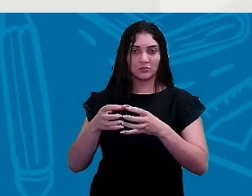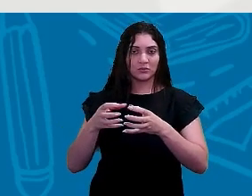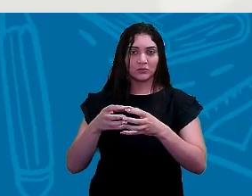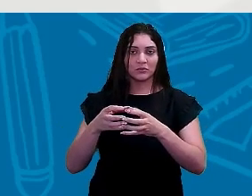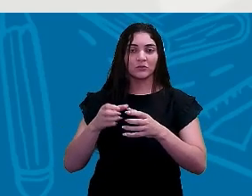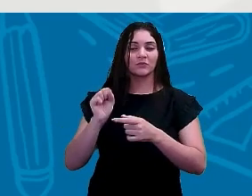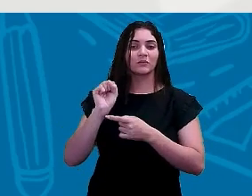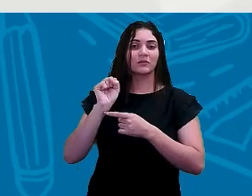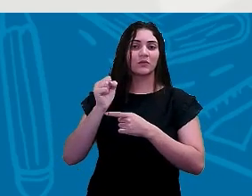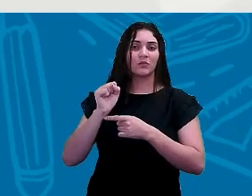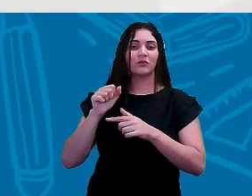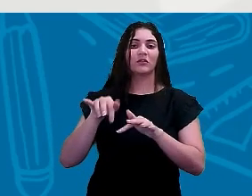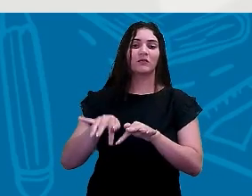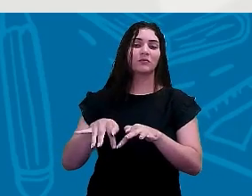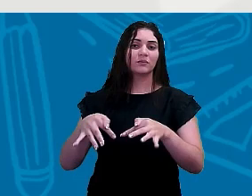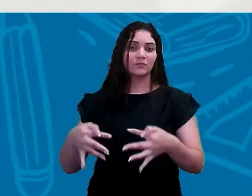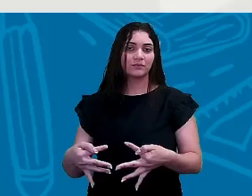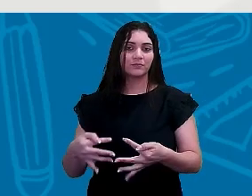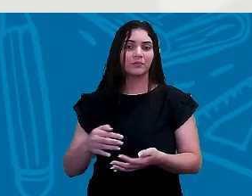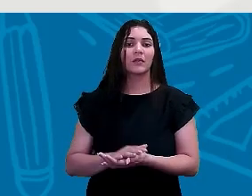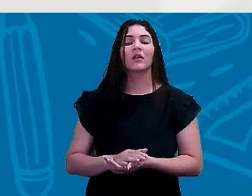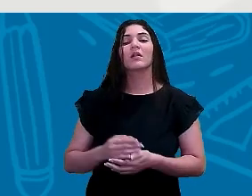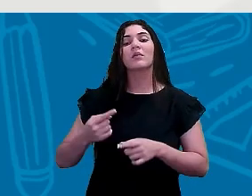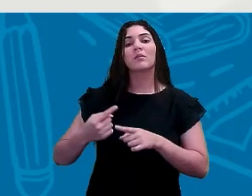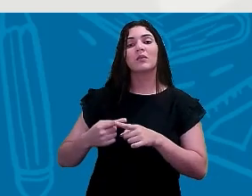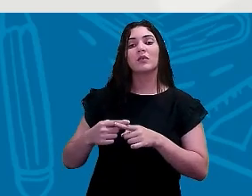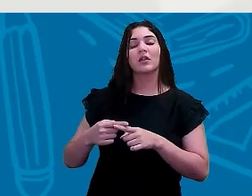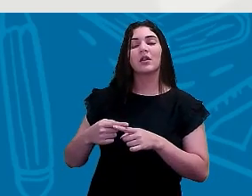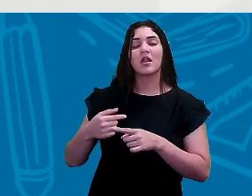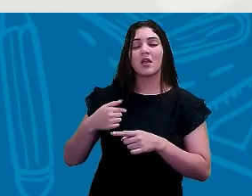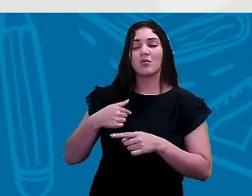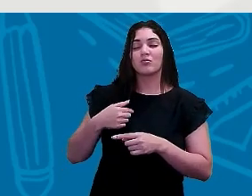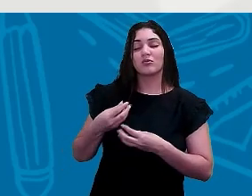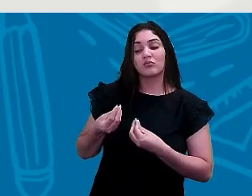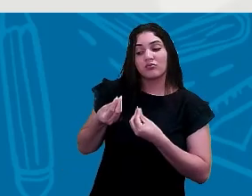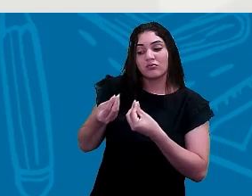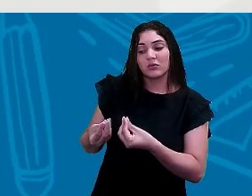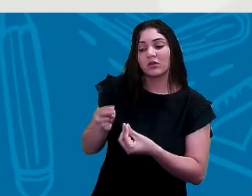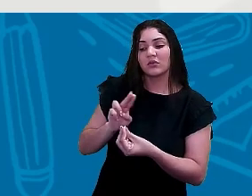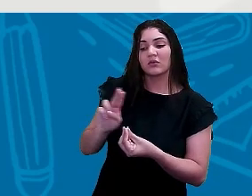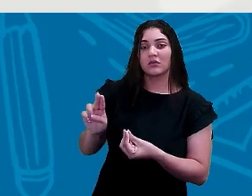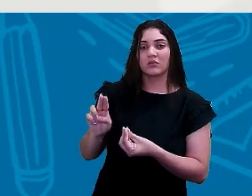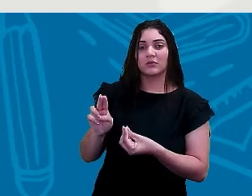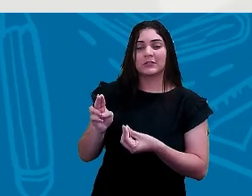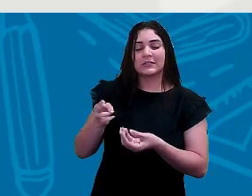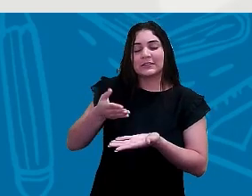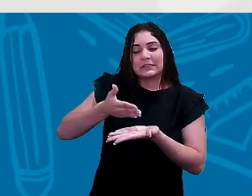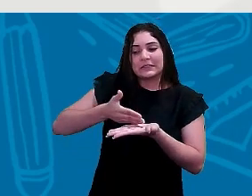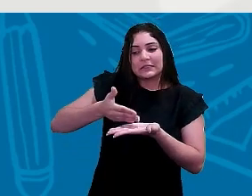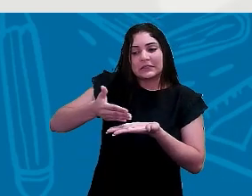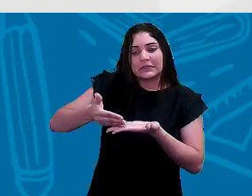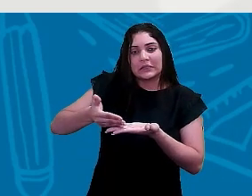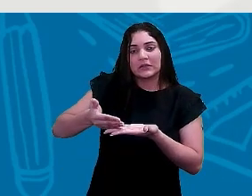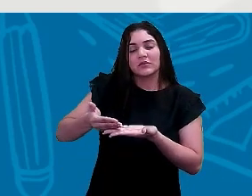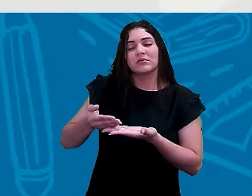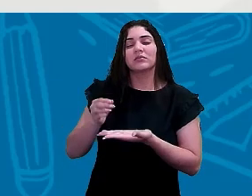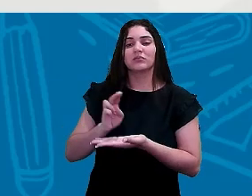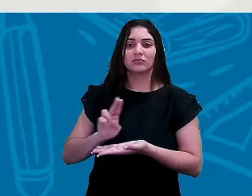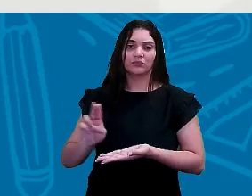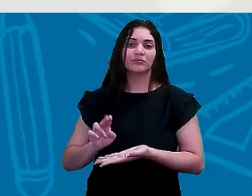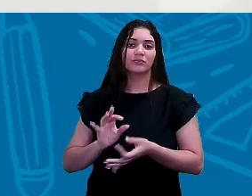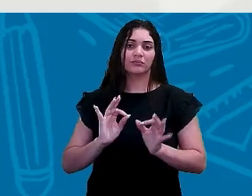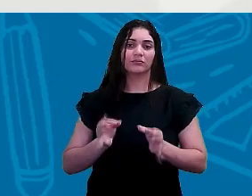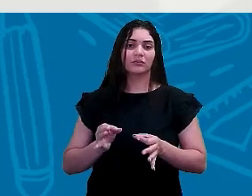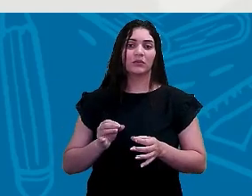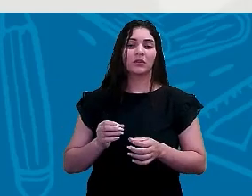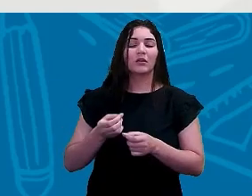de substantivo comum, porque eu não estou nomeando, eu não estou particularizando, tá? Então,